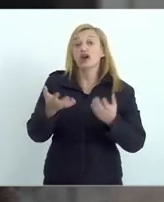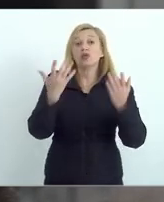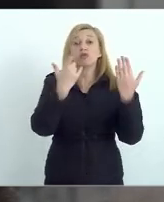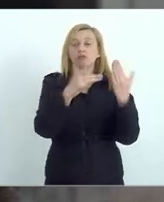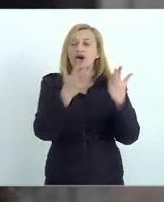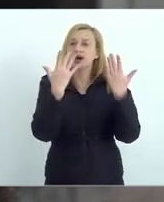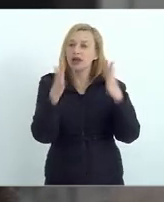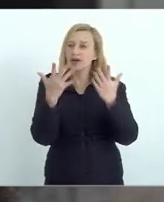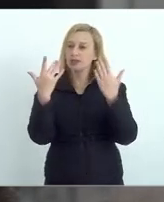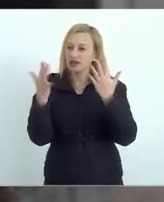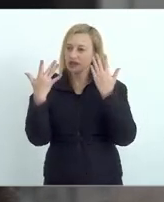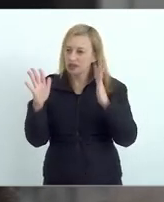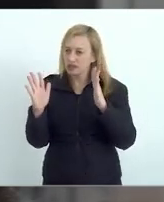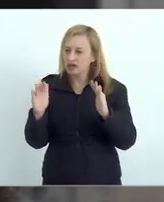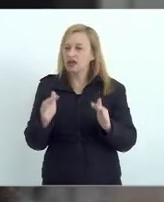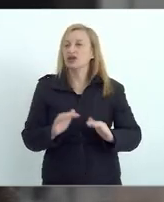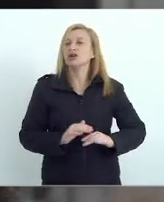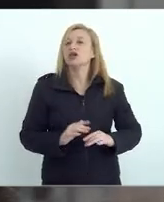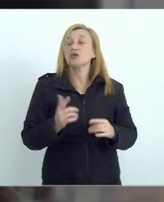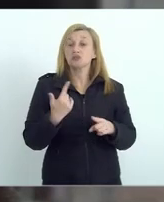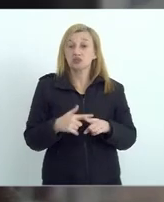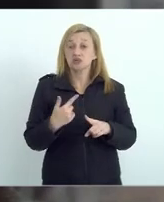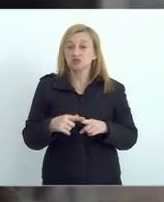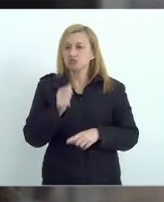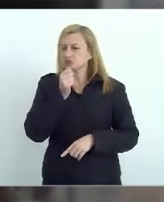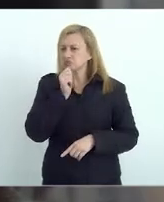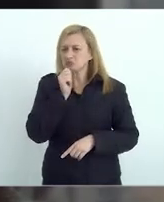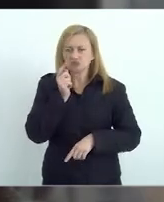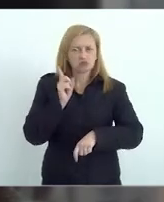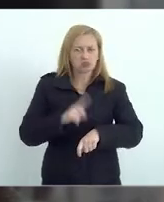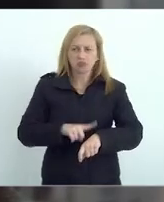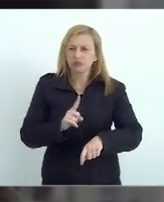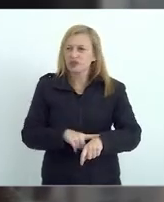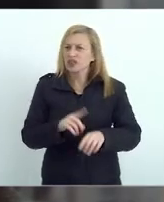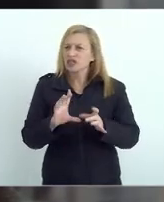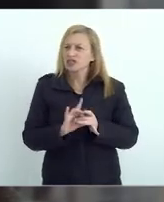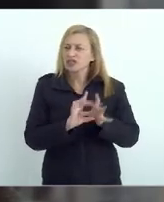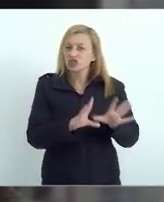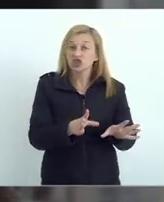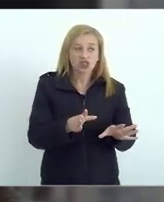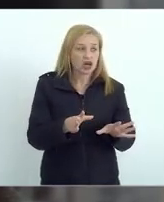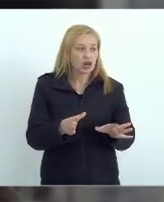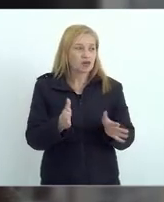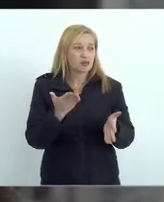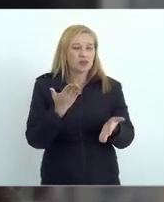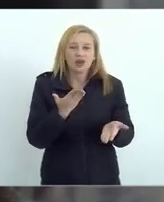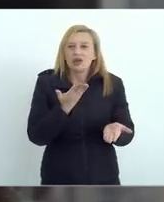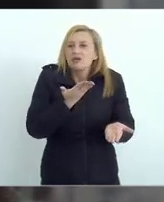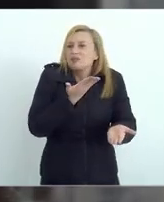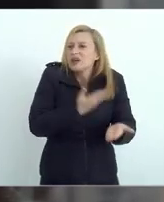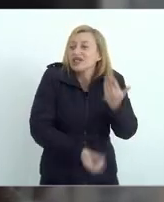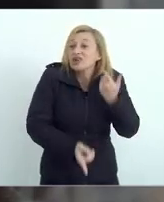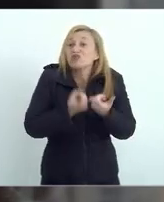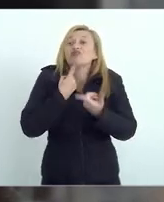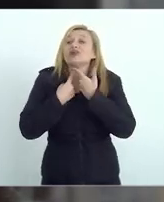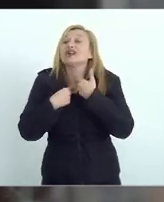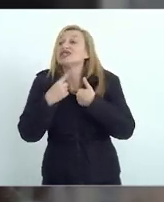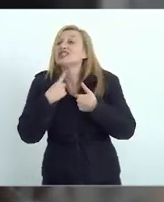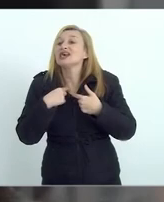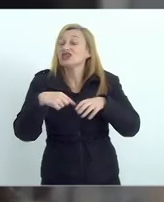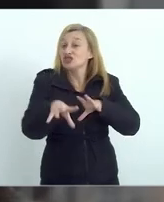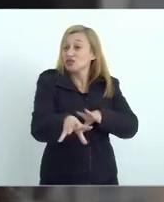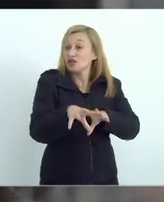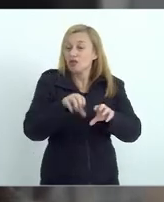applaudir esse os candidatos que nenhum momento deixaram de ter o desejo de formar nas fileiras